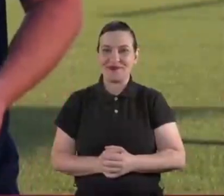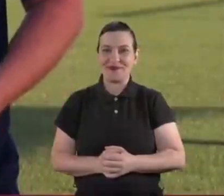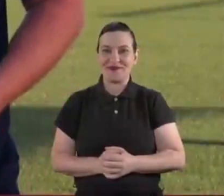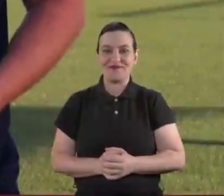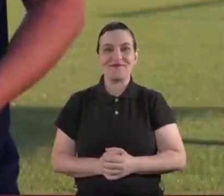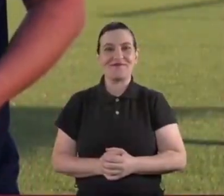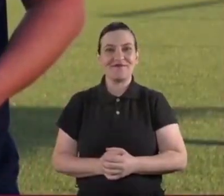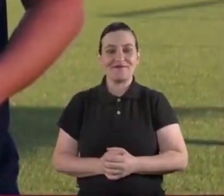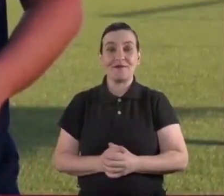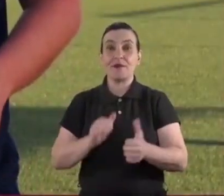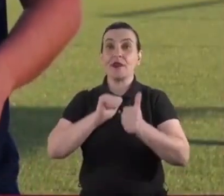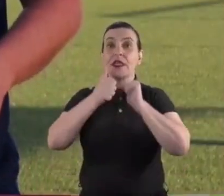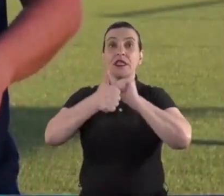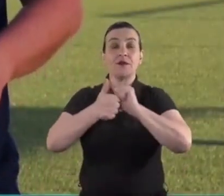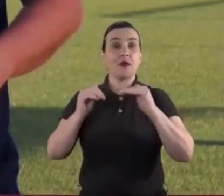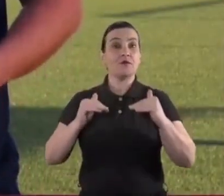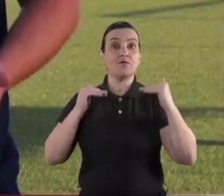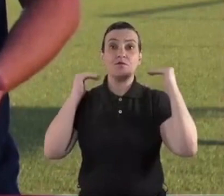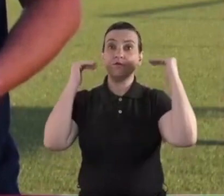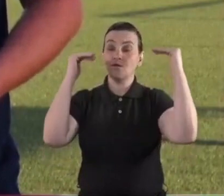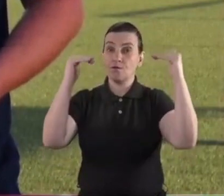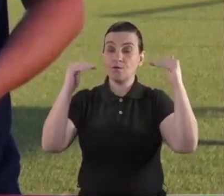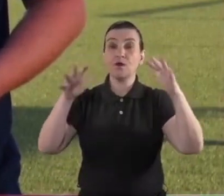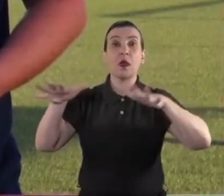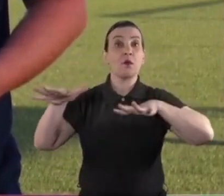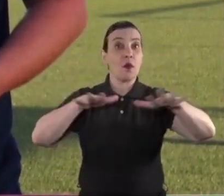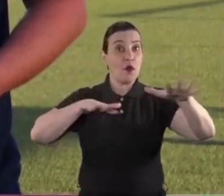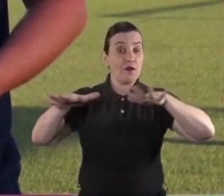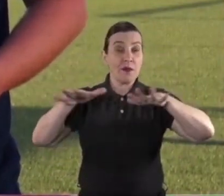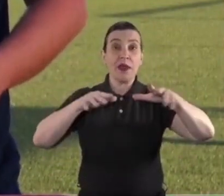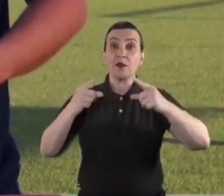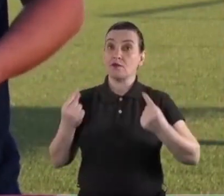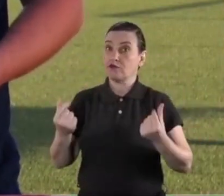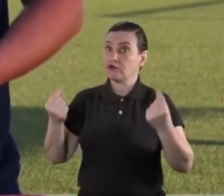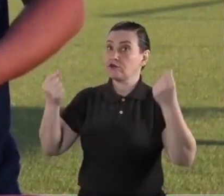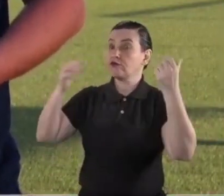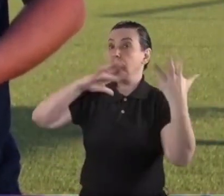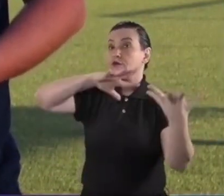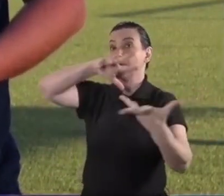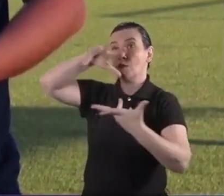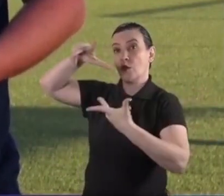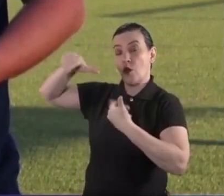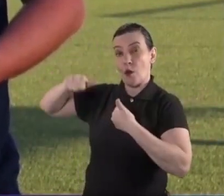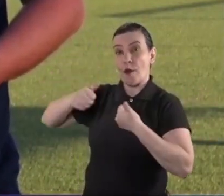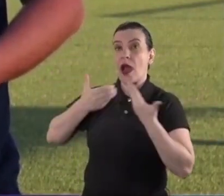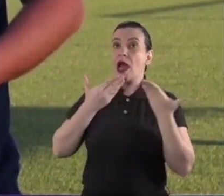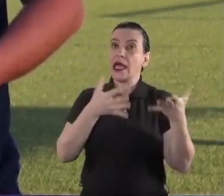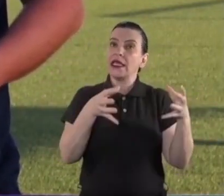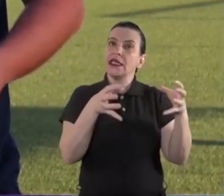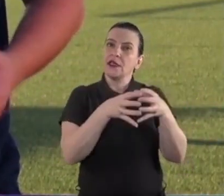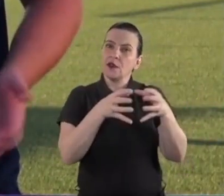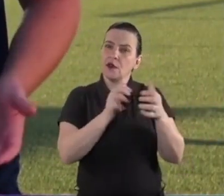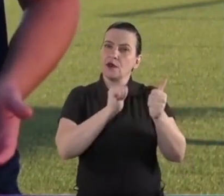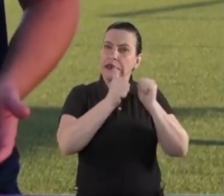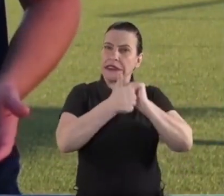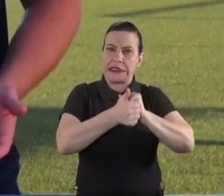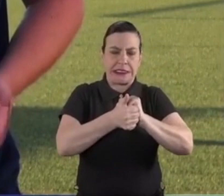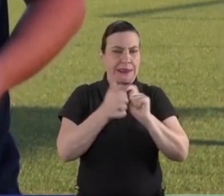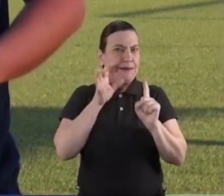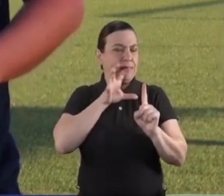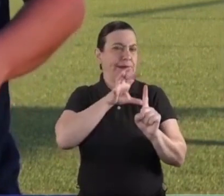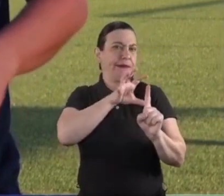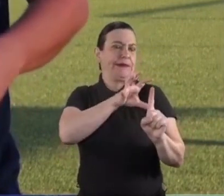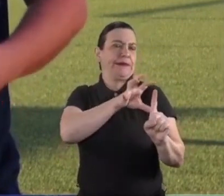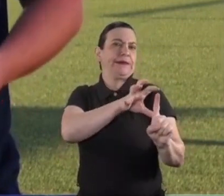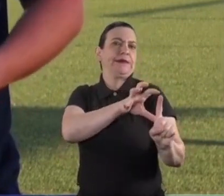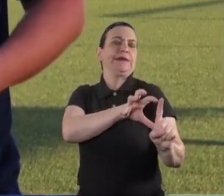O esporte de alto nível movimenta uma fatia muito importante da economia global. Com isso, os atletas são submetidos a pressões cada vez maiores